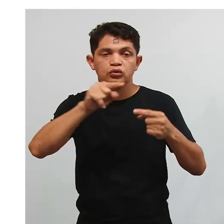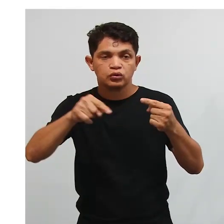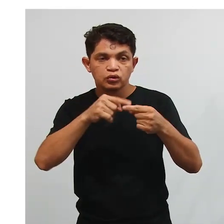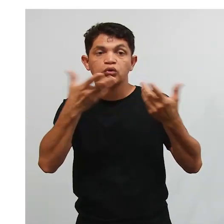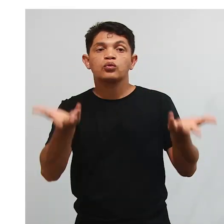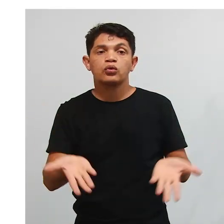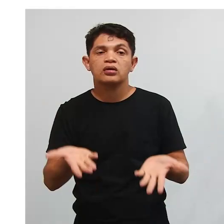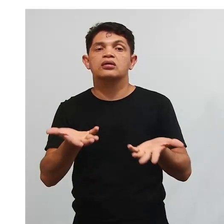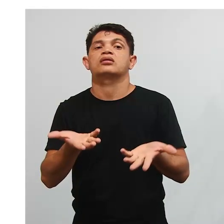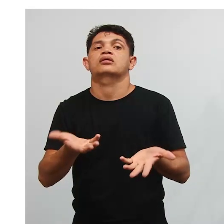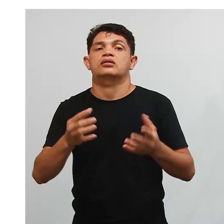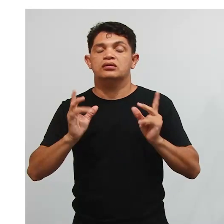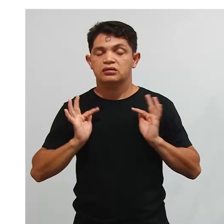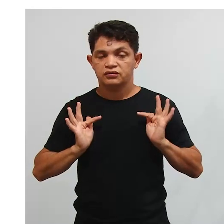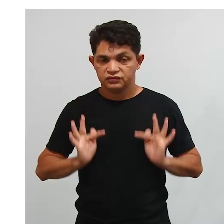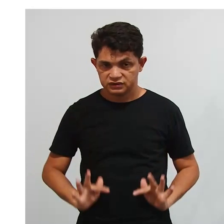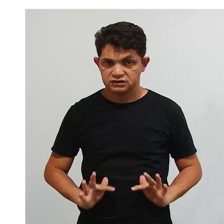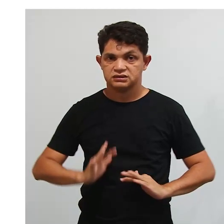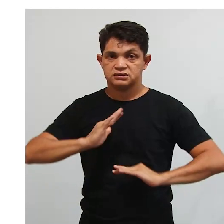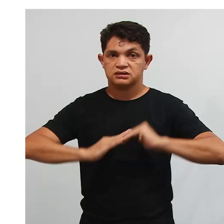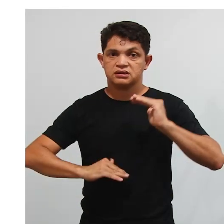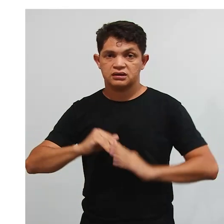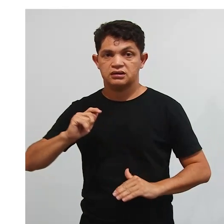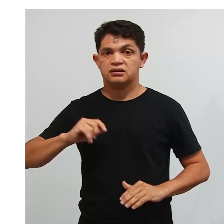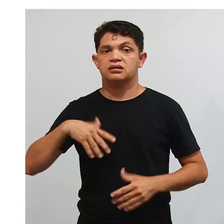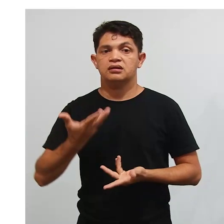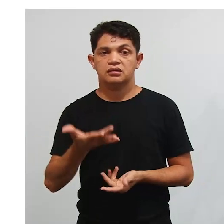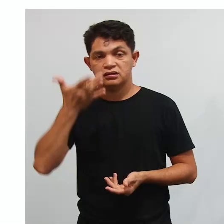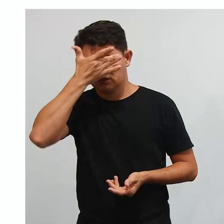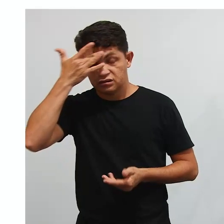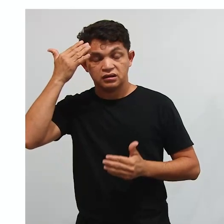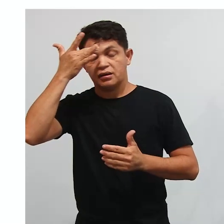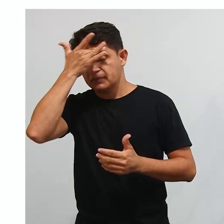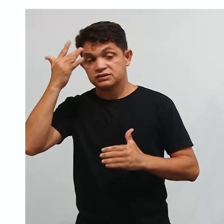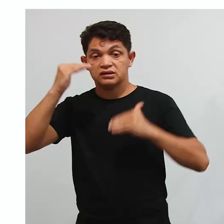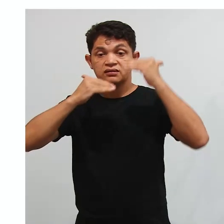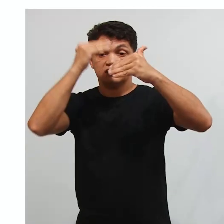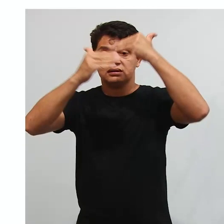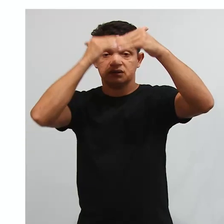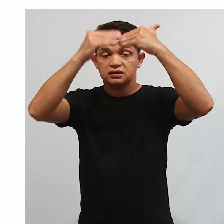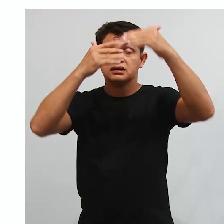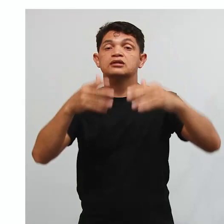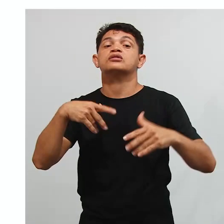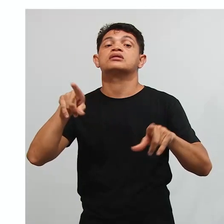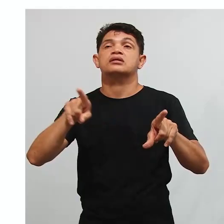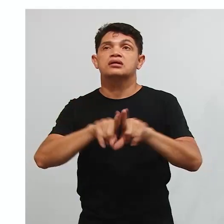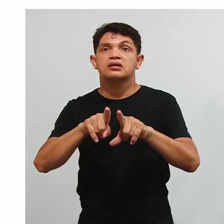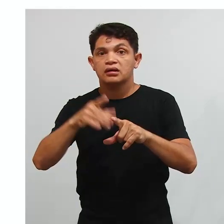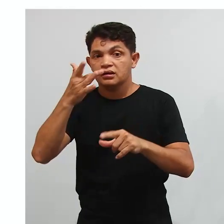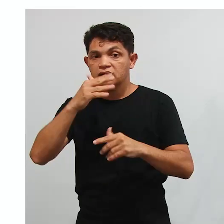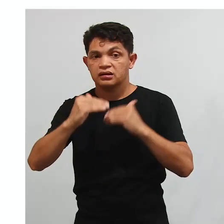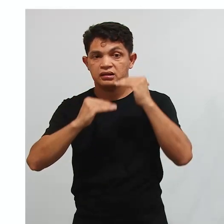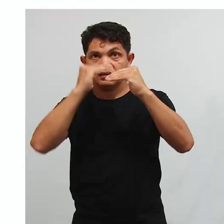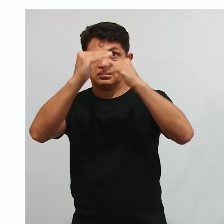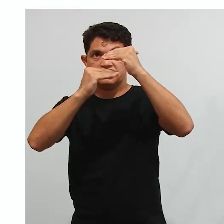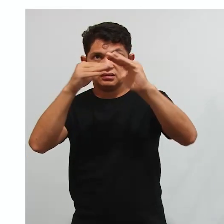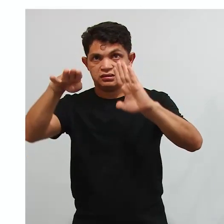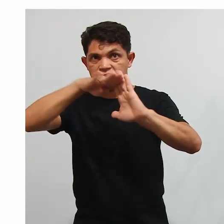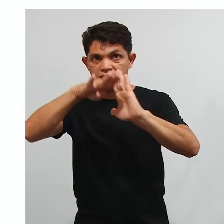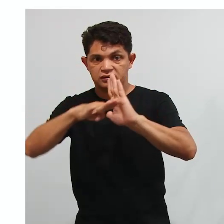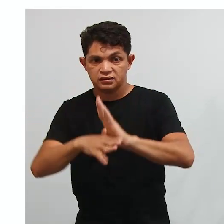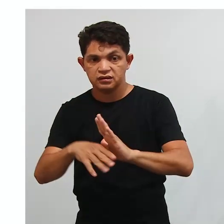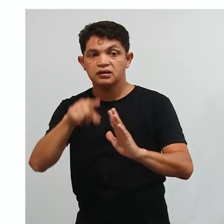objetos do que para sociais o levantamento o levantamento ele